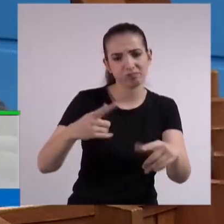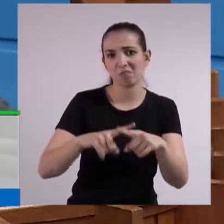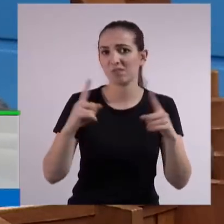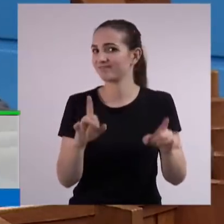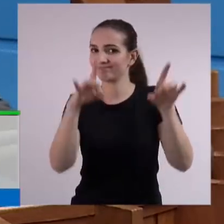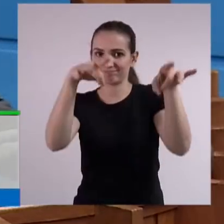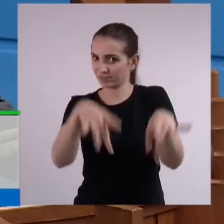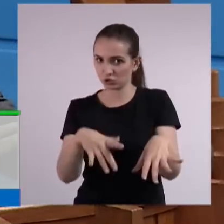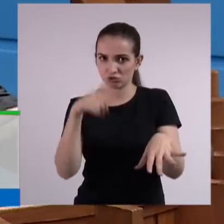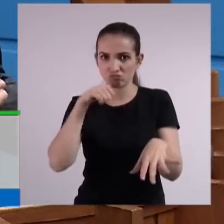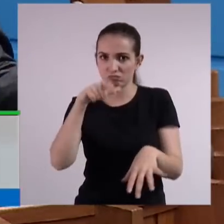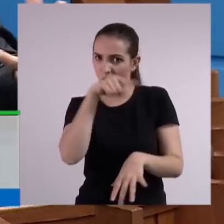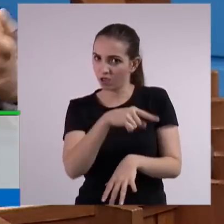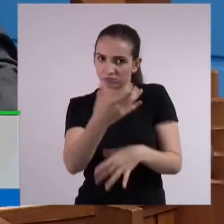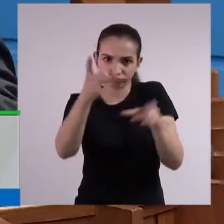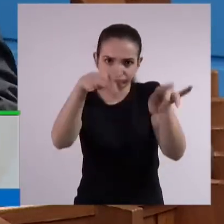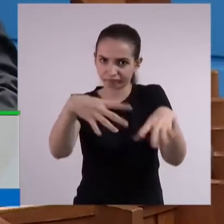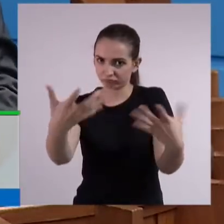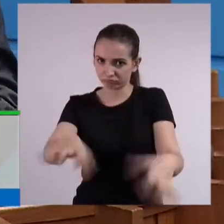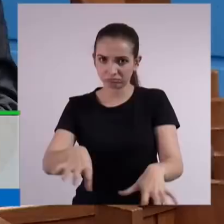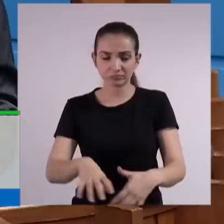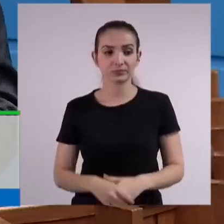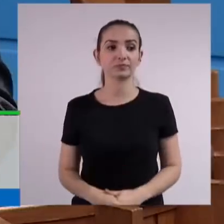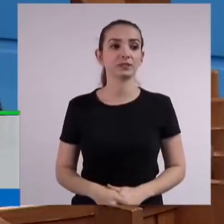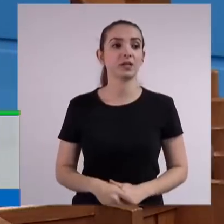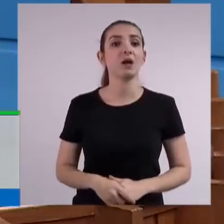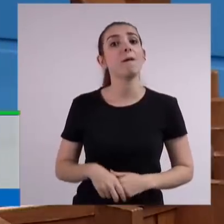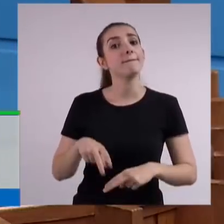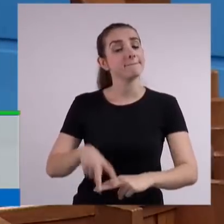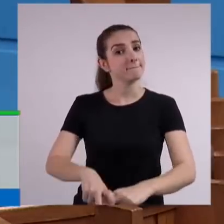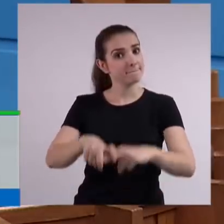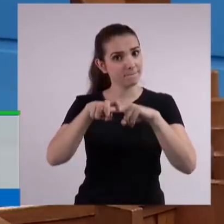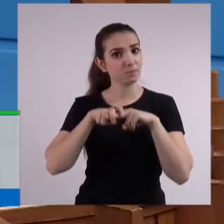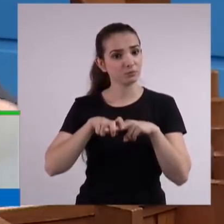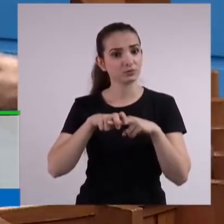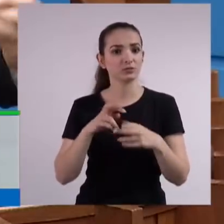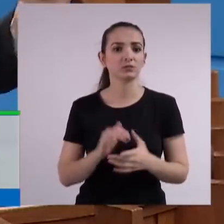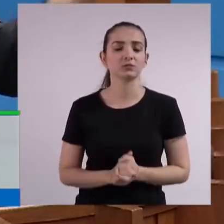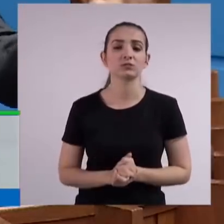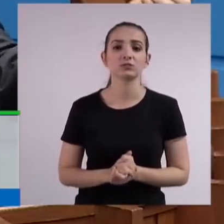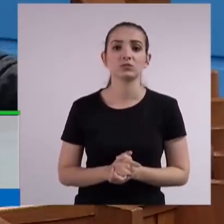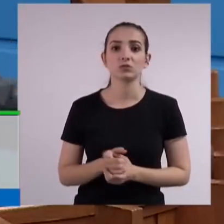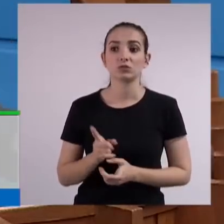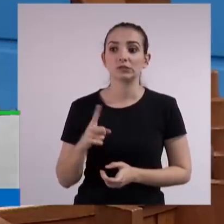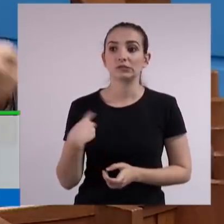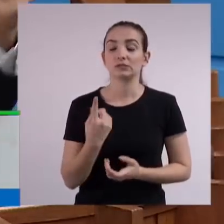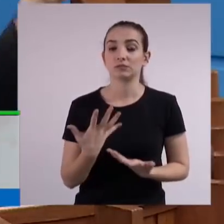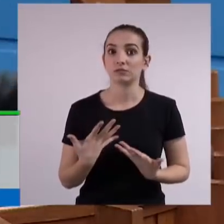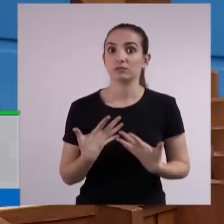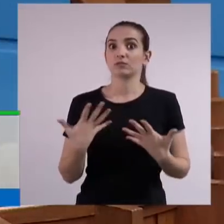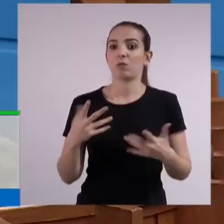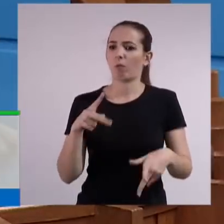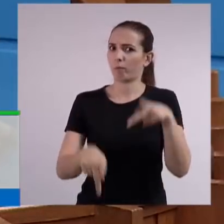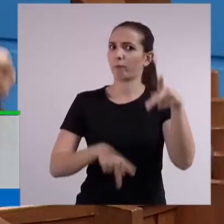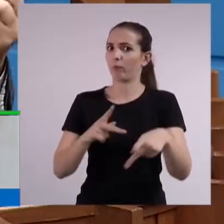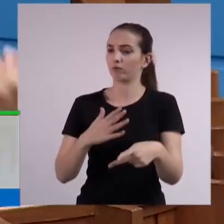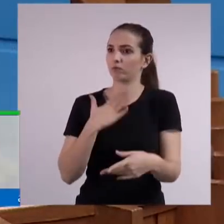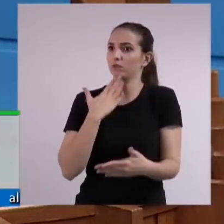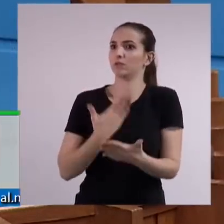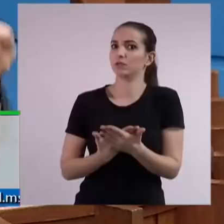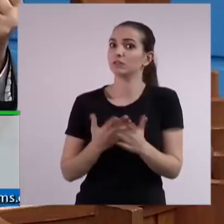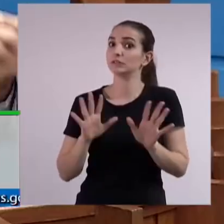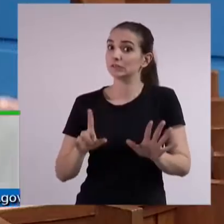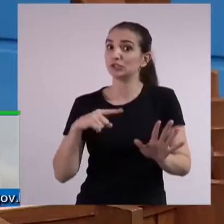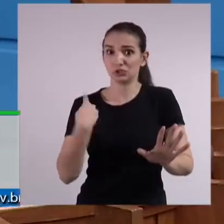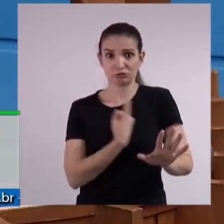Esse fato, na verdade, não só colheu de surpresa a população, mas